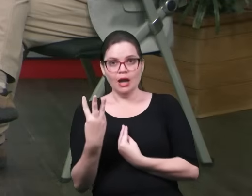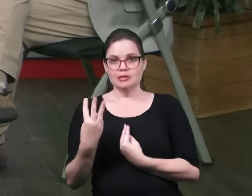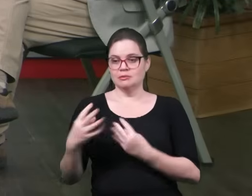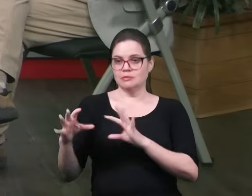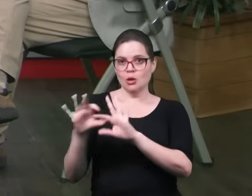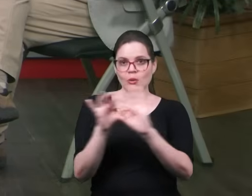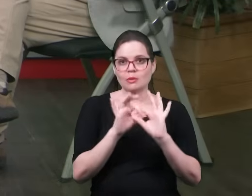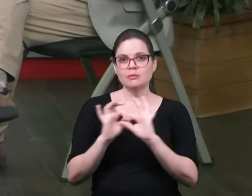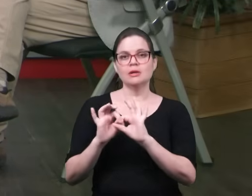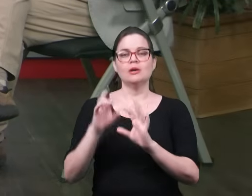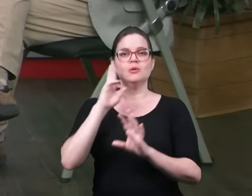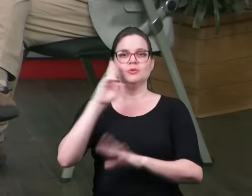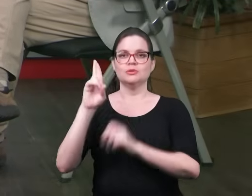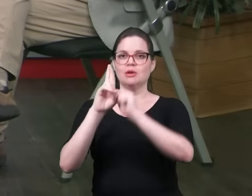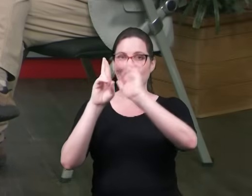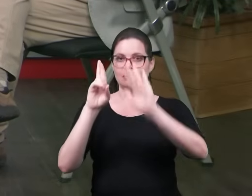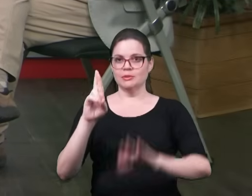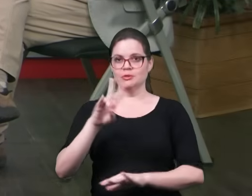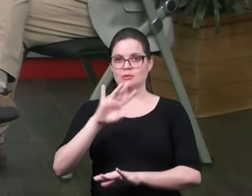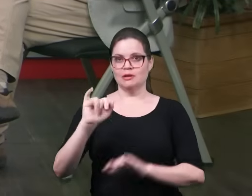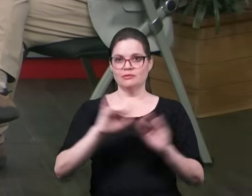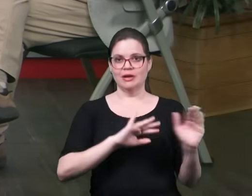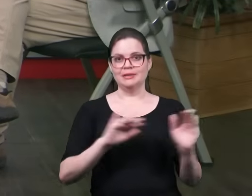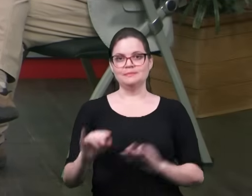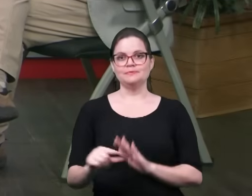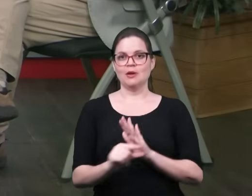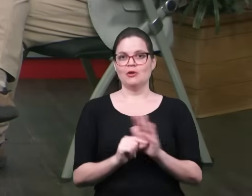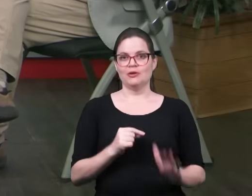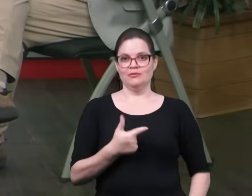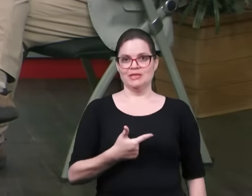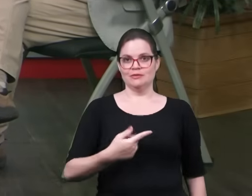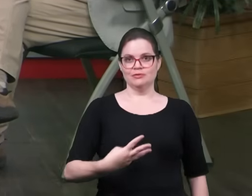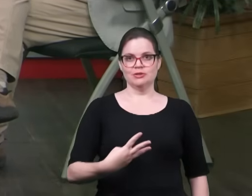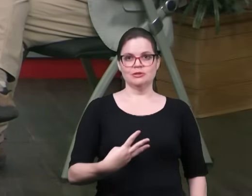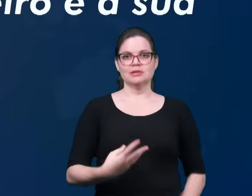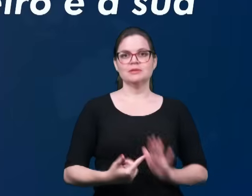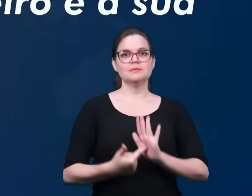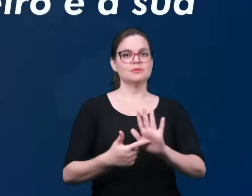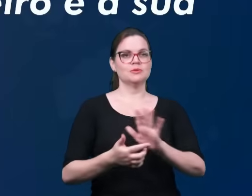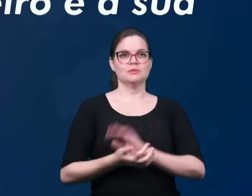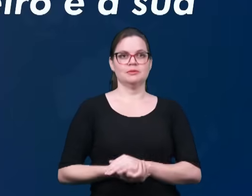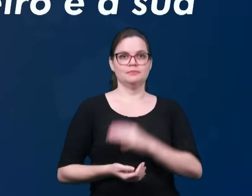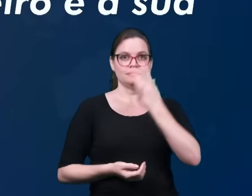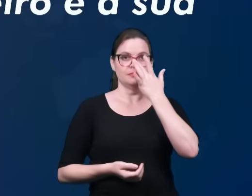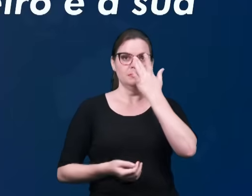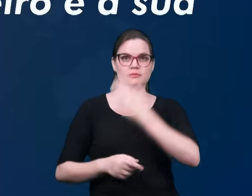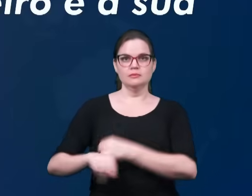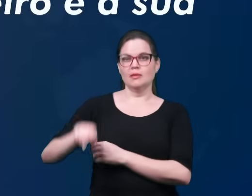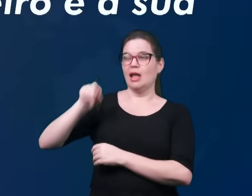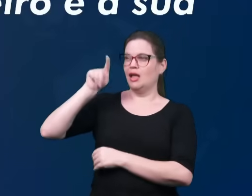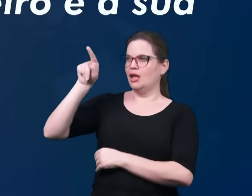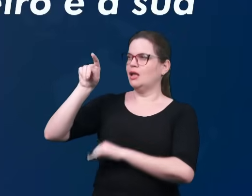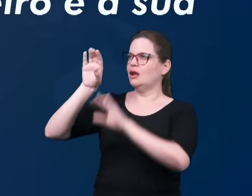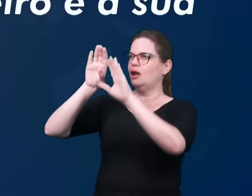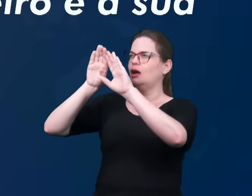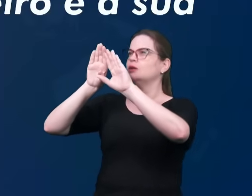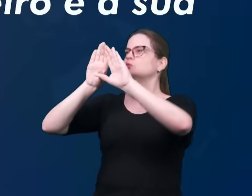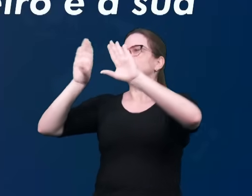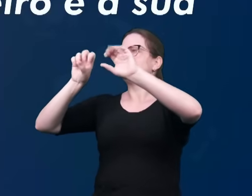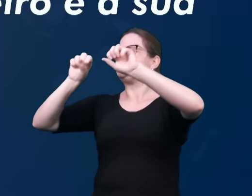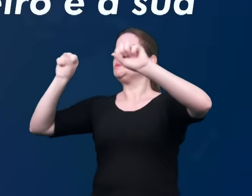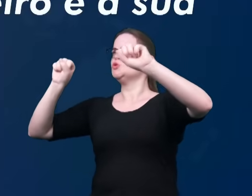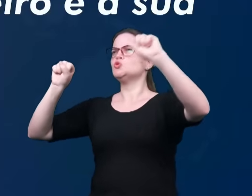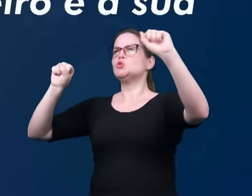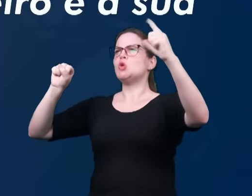abençoar. Glória a Jesus. E agora o verso 23 diz o seguinte: e a cidade não necessita de sol nem de lua para